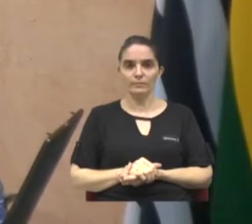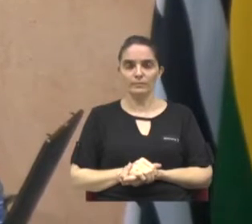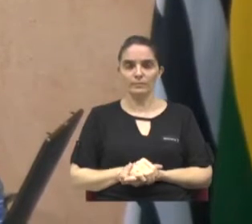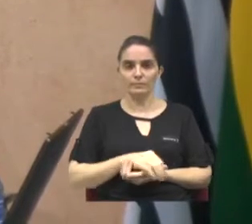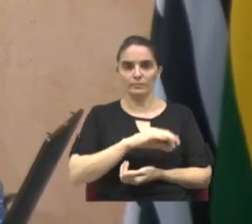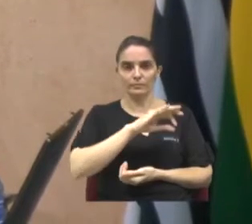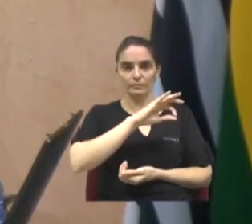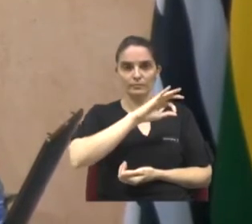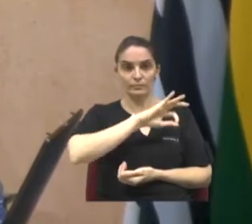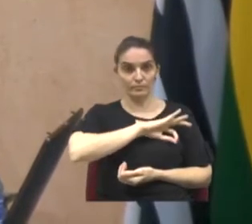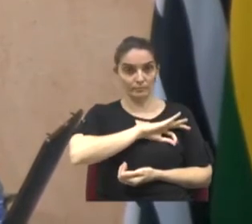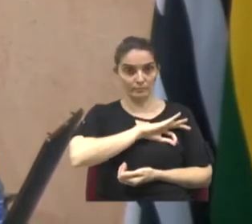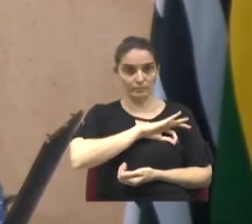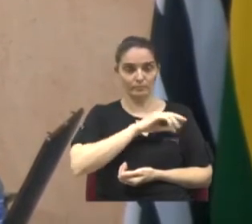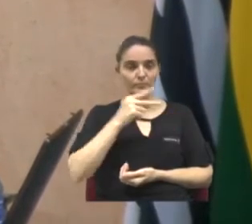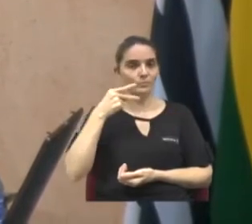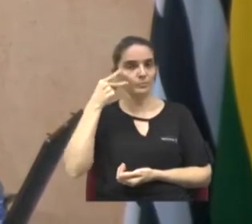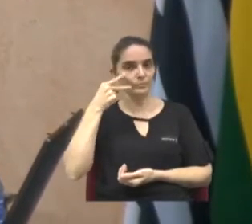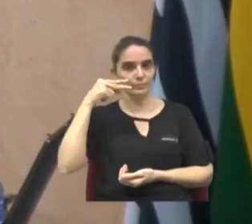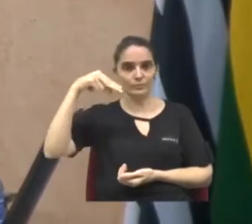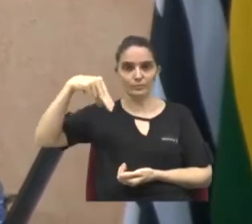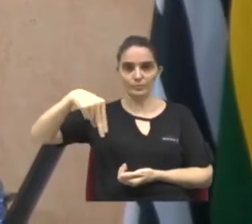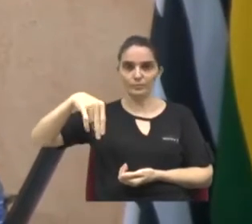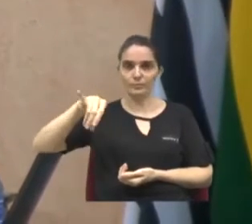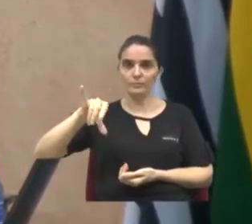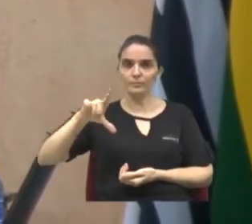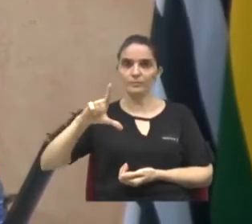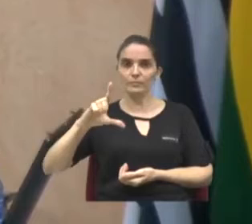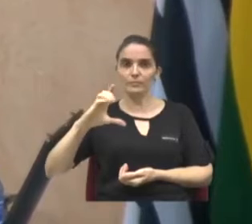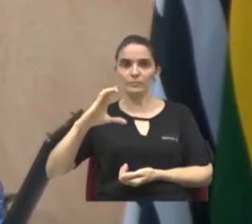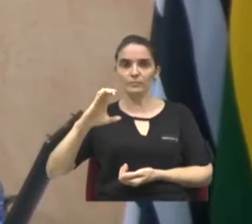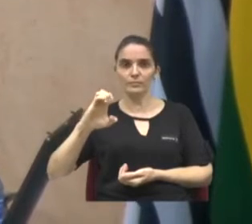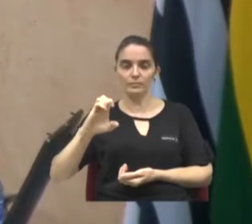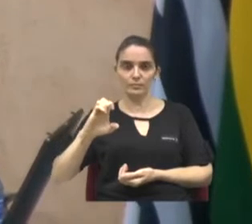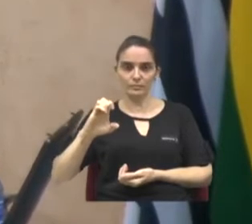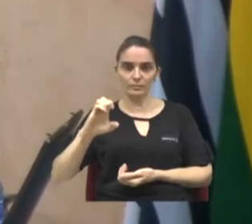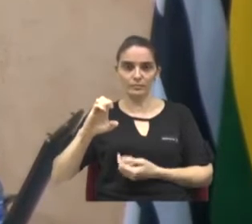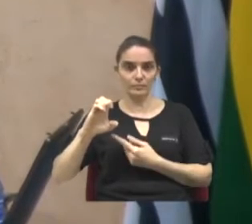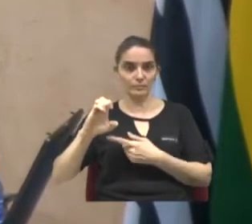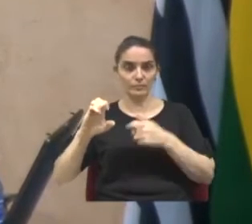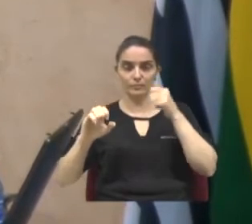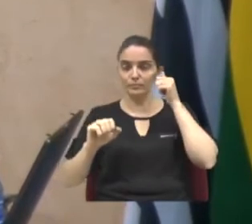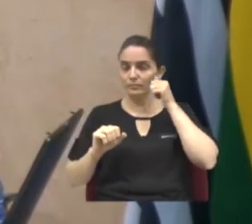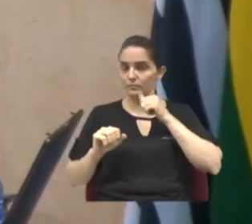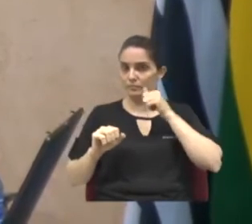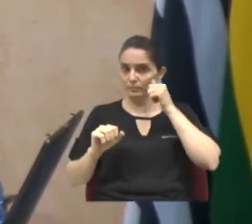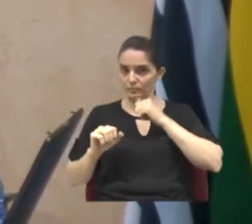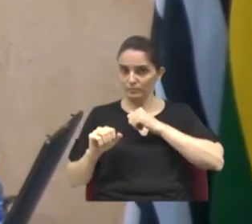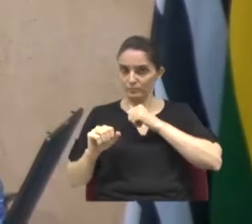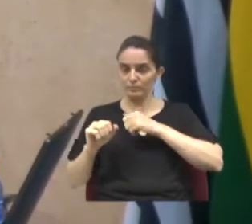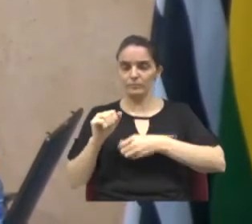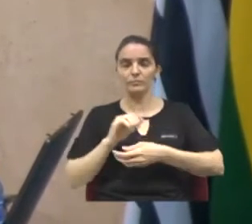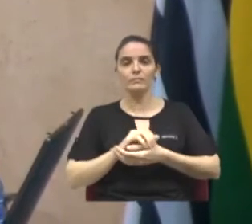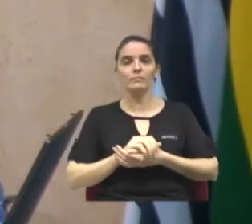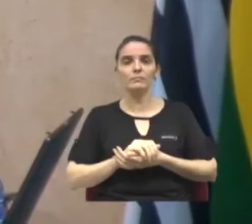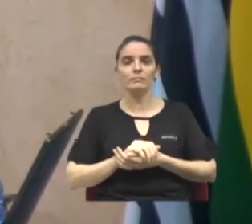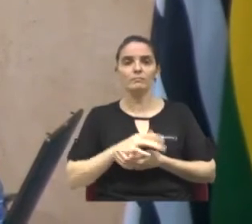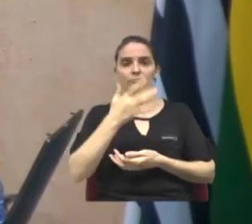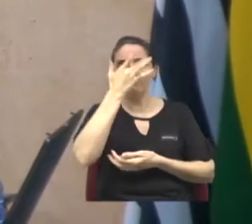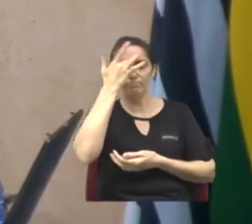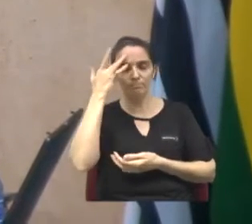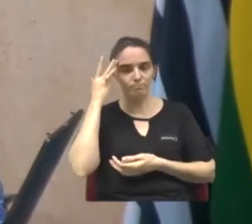delegada Nilce, a vereadora Nilce, e a Nilce, como mulher, foi uma pessoa